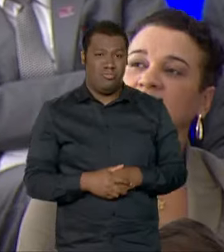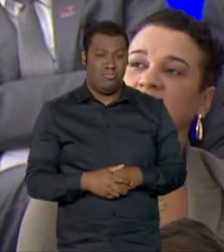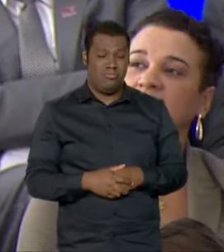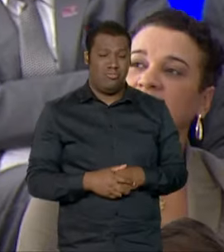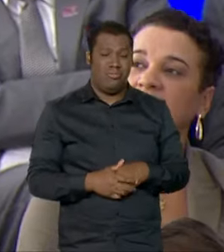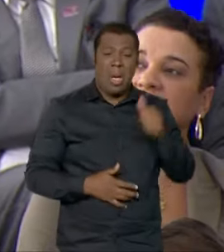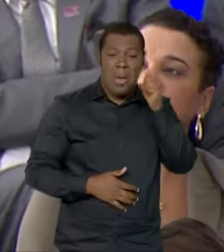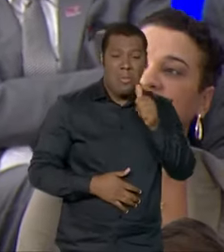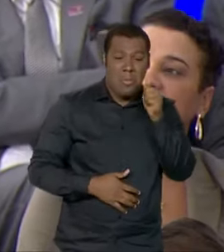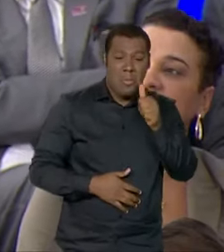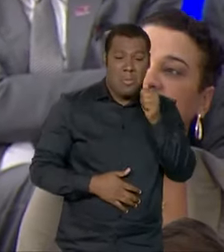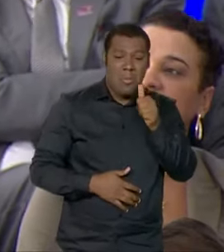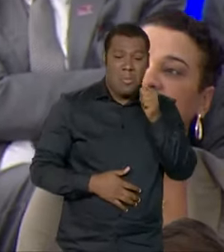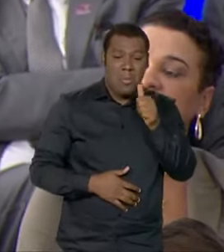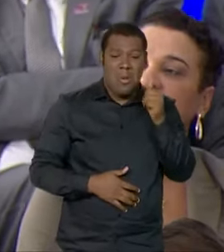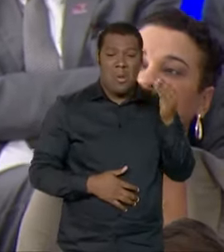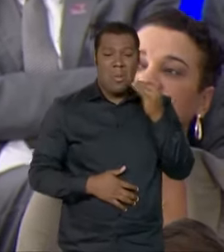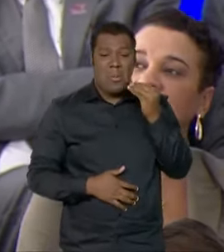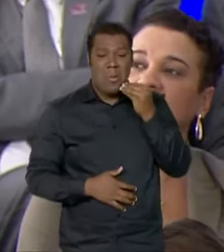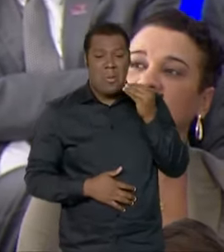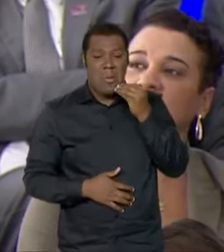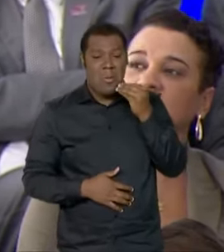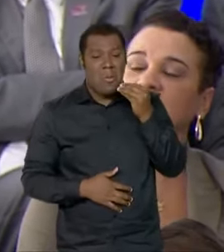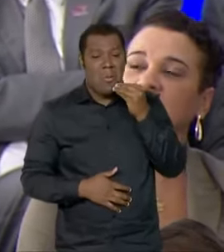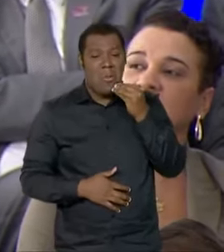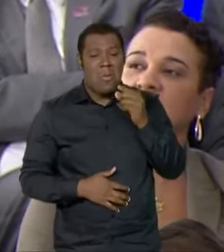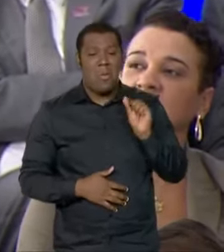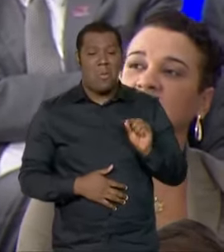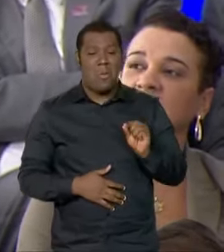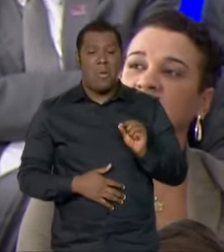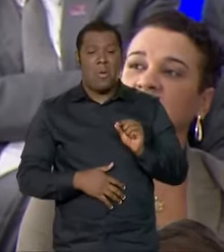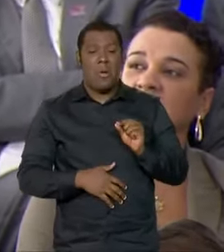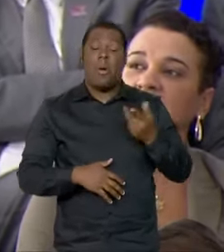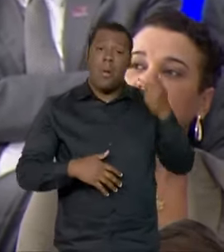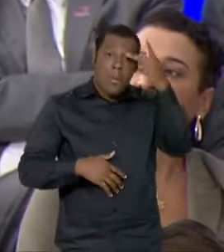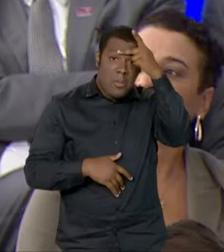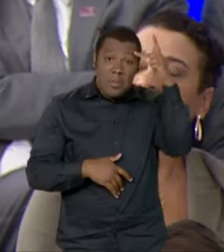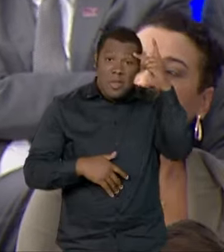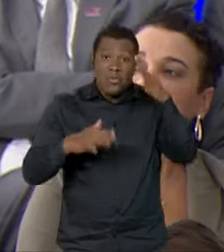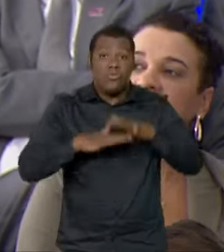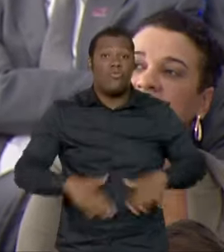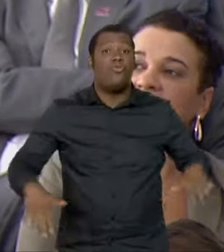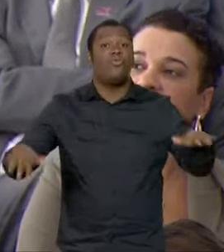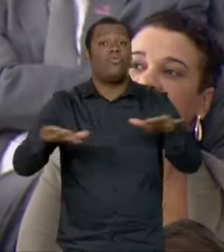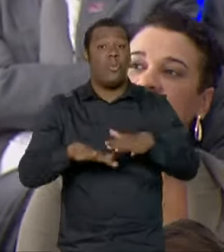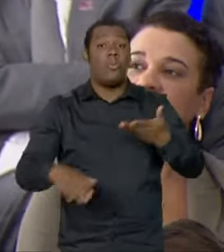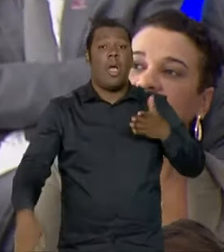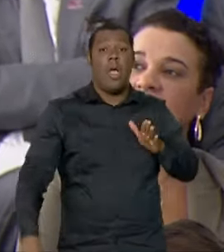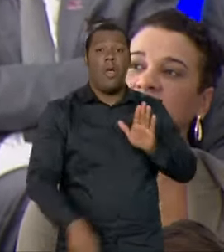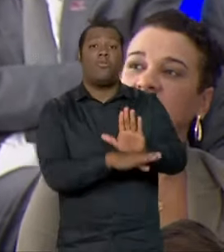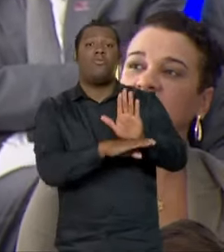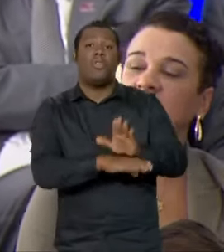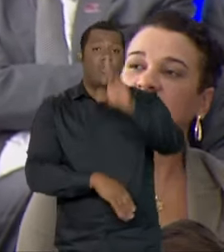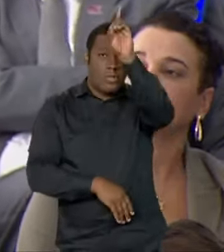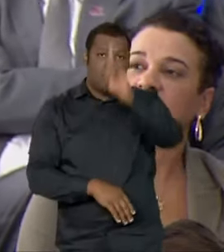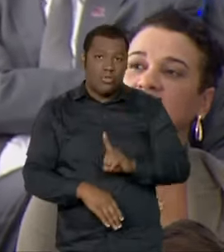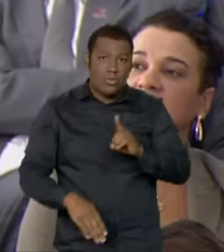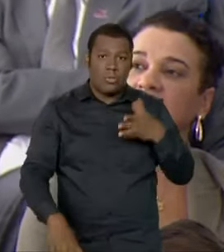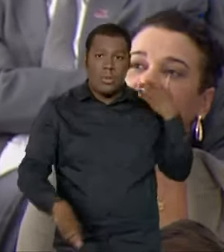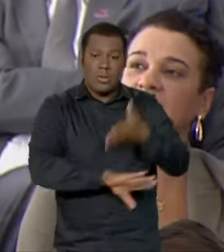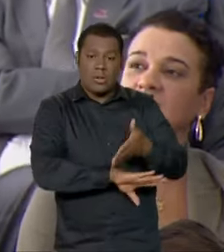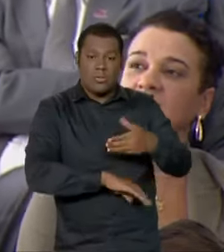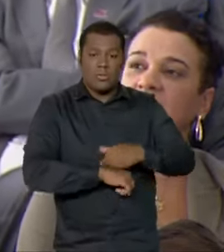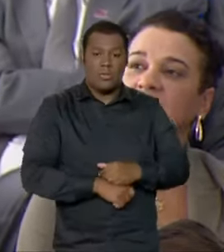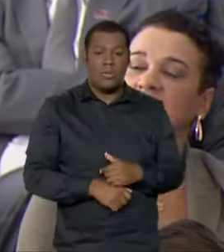R$500. O que nós estamos querendo fazer é dar a todas as pessoas o direito de ter acesso.